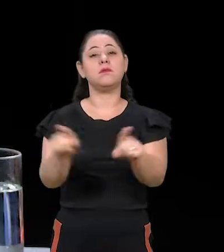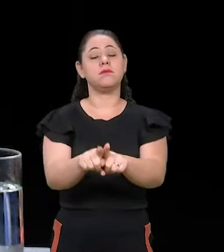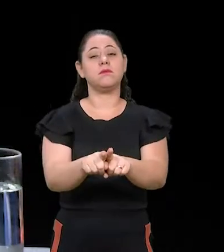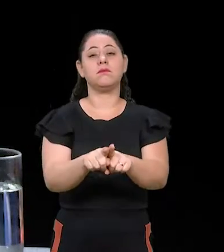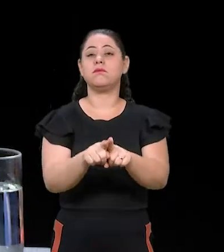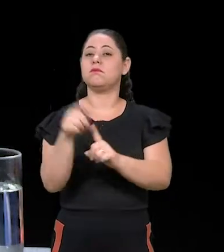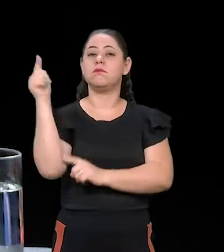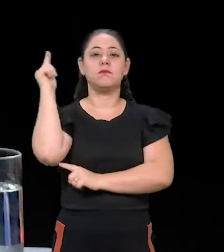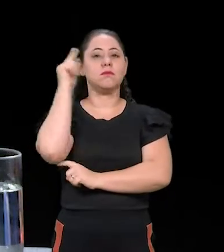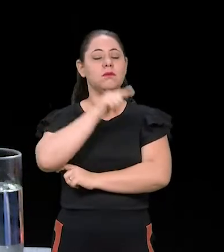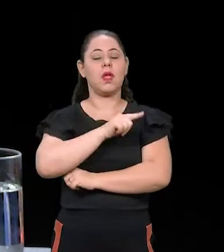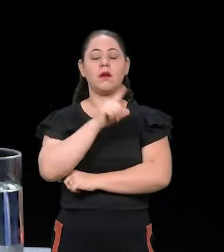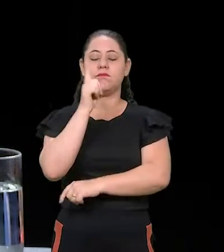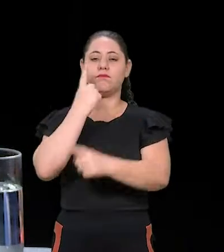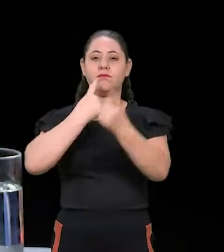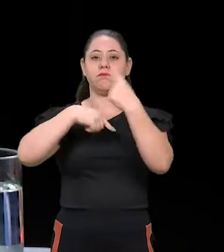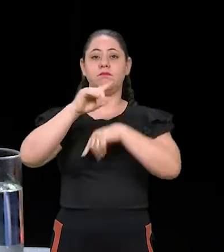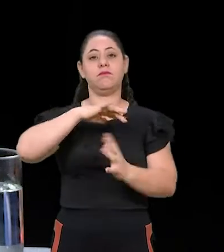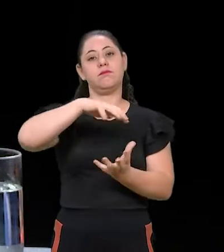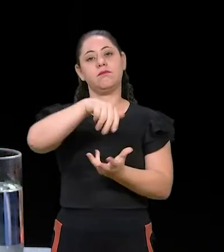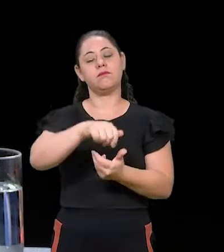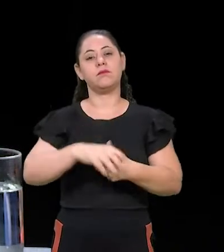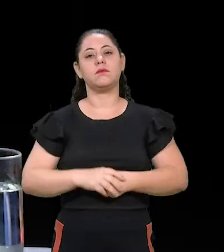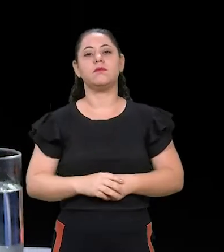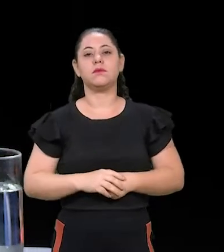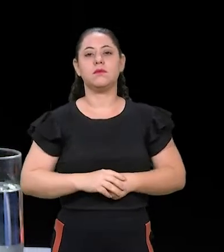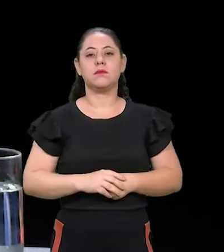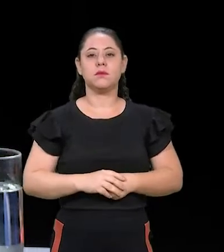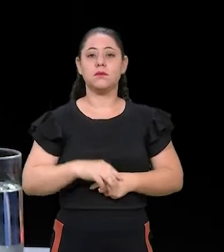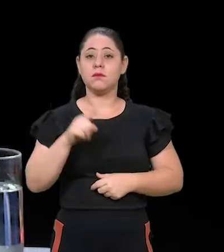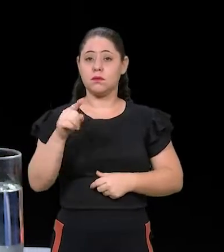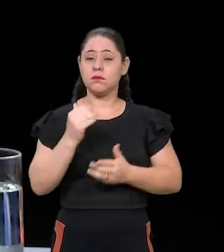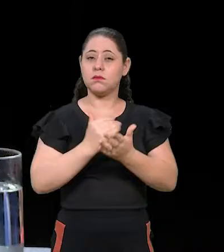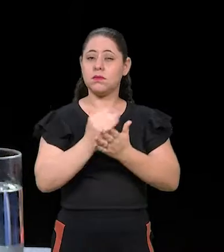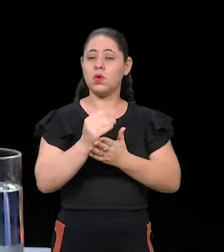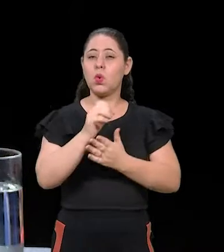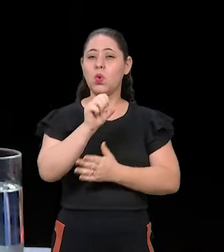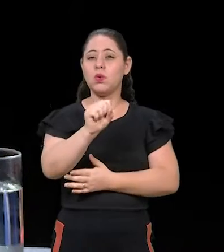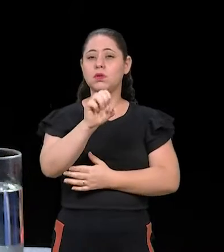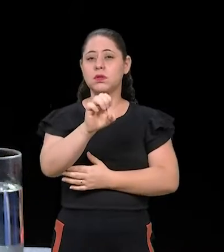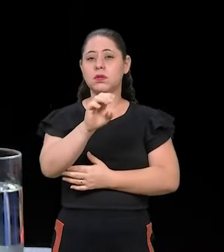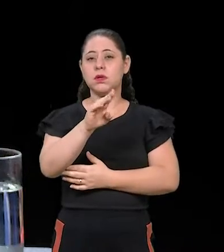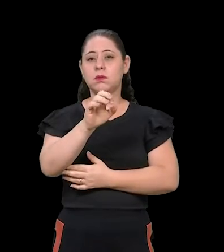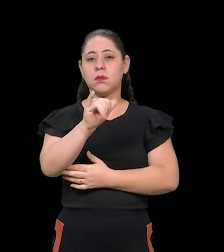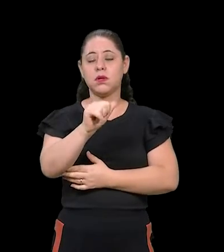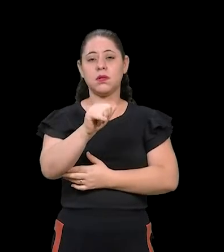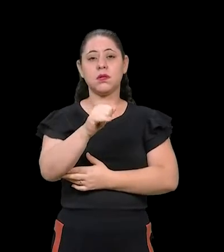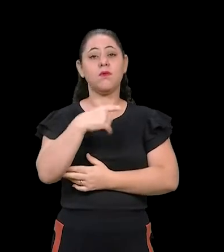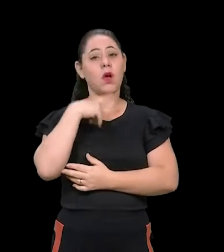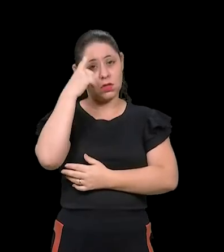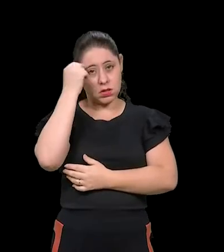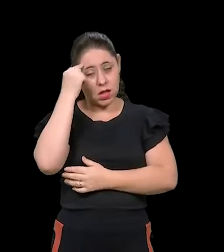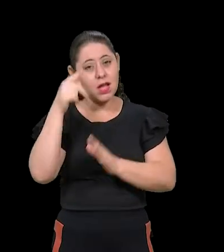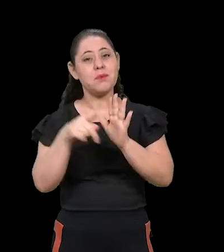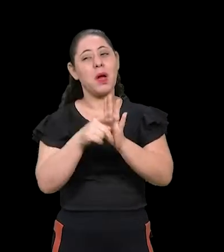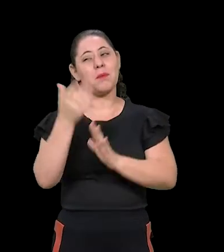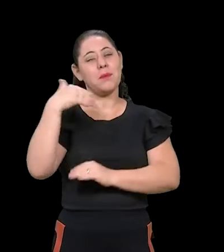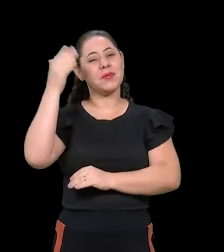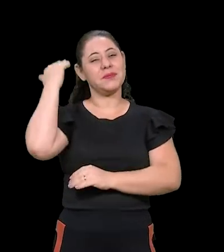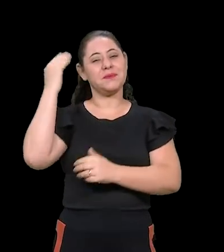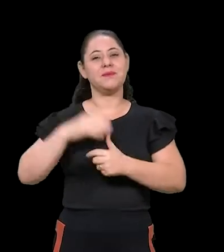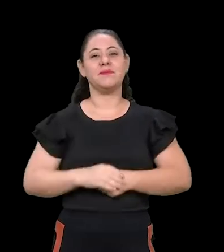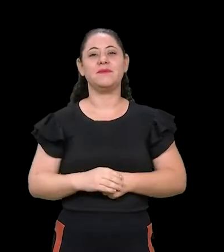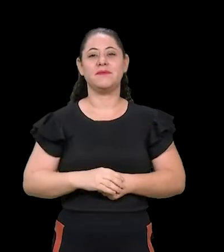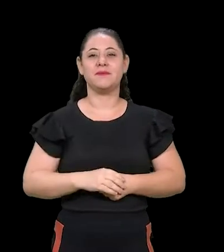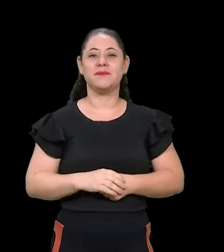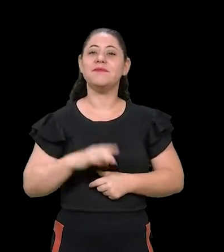no Sebrae, porque é assim que a gente consegue transformar o mundo. E você entrou muito jovem no Sebrae. Eu lembro disso, porque eu era estagiária lá